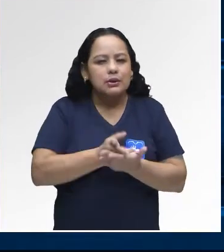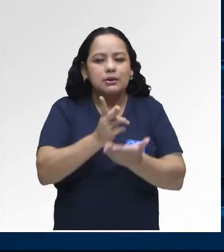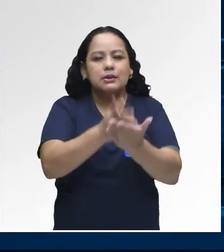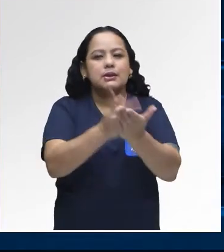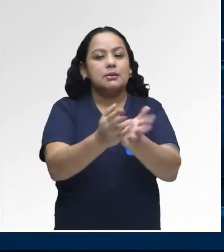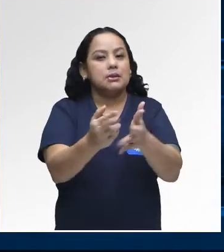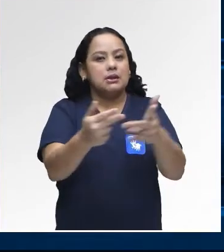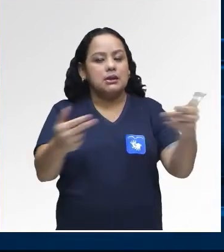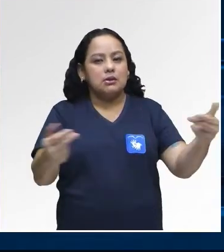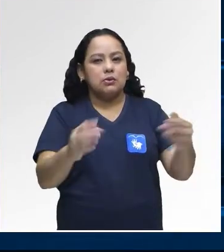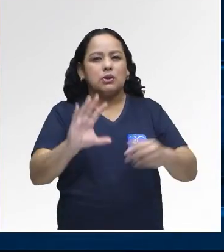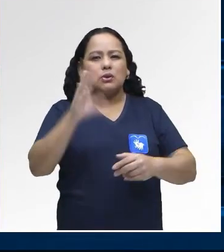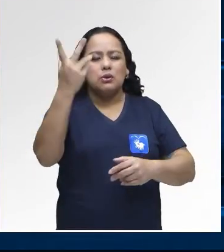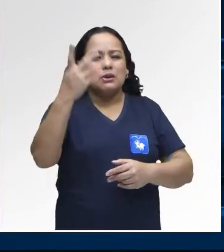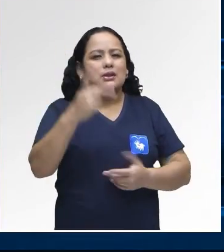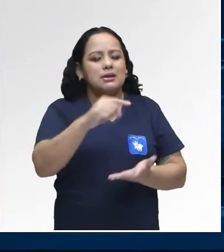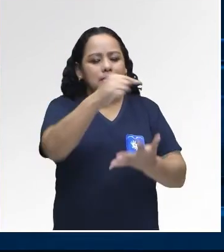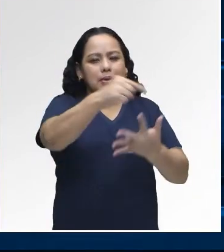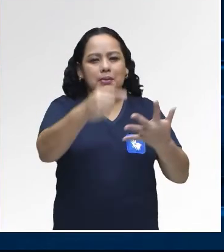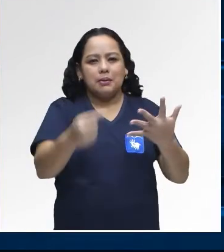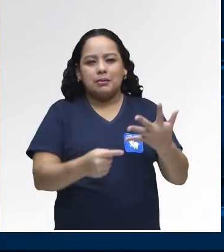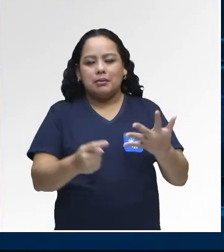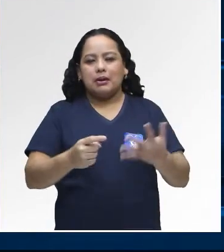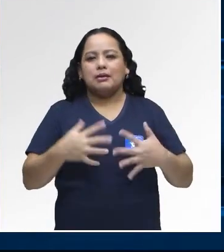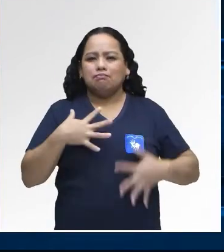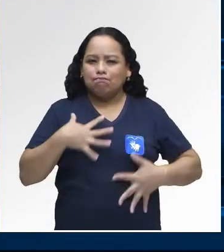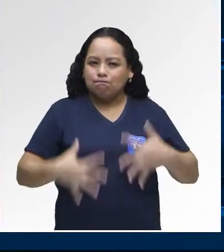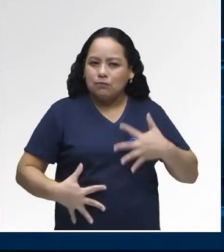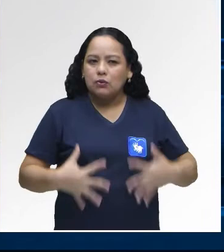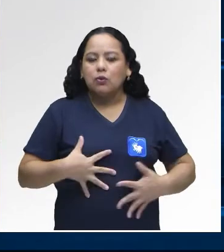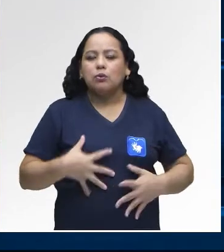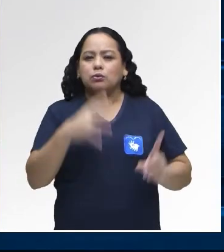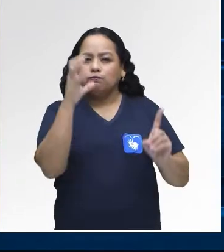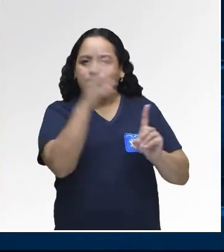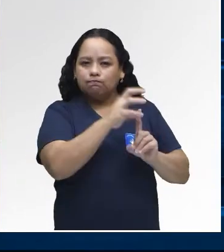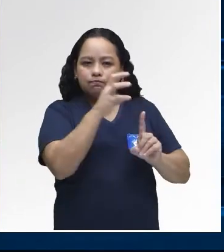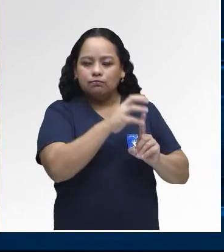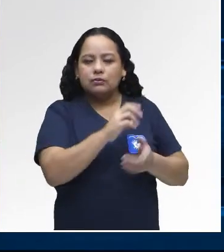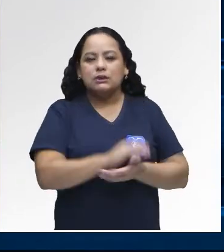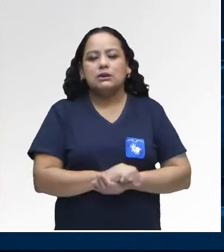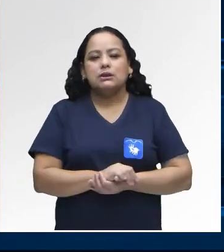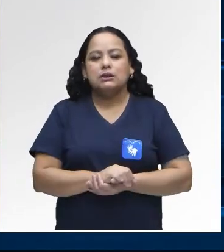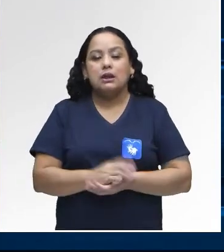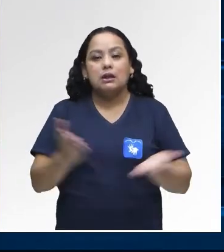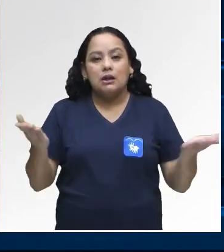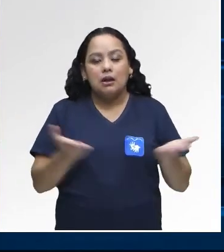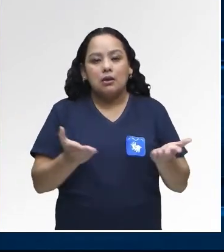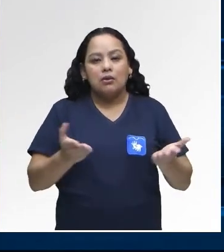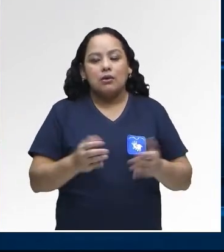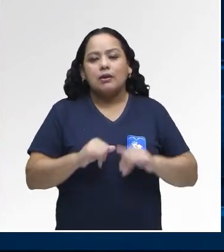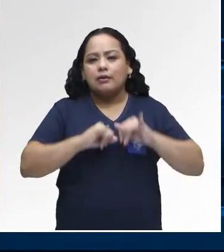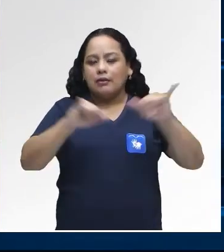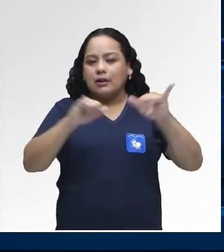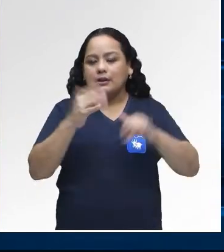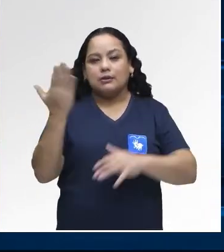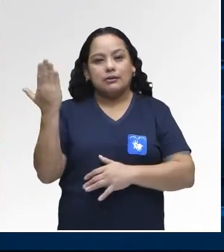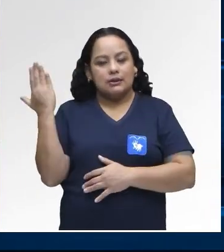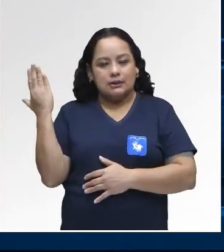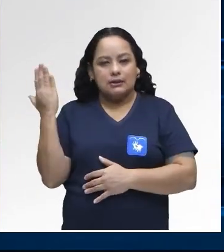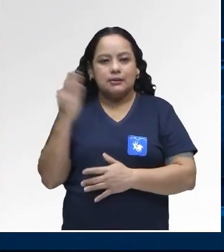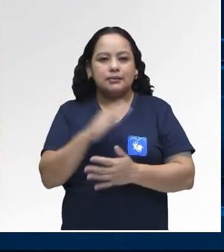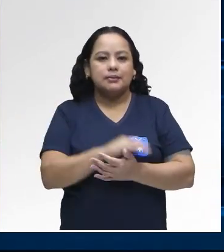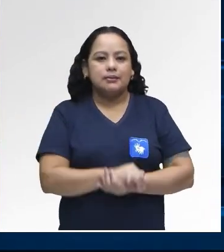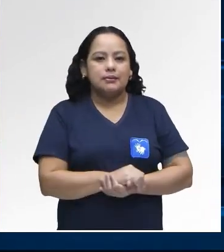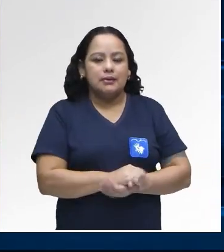causar inúmeras consequências para o nosso corpo, né? E aí, falamos sobre as drogas lícitas, né?